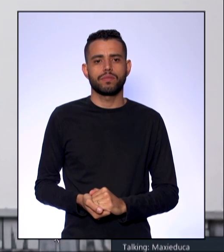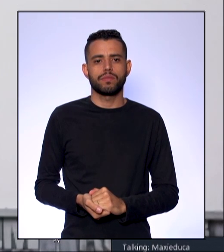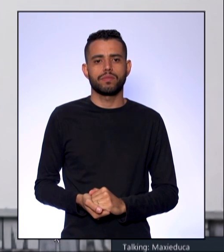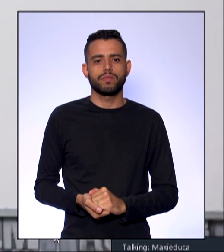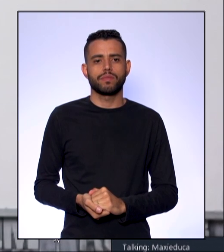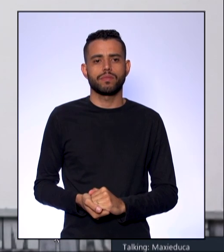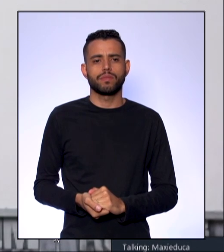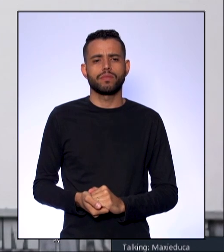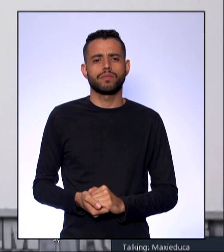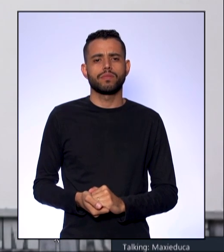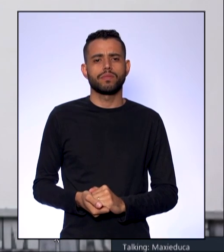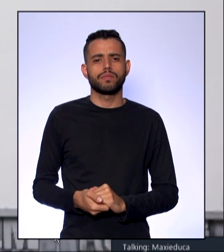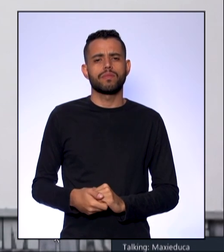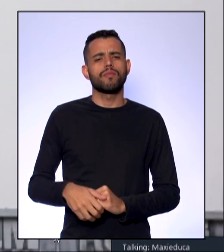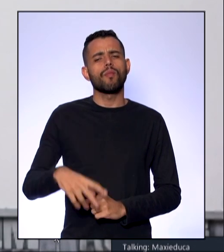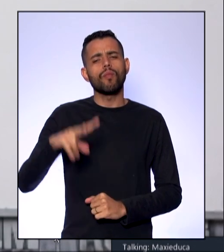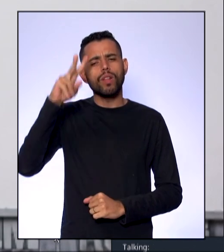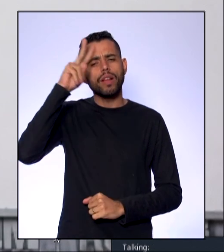sul-americana,